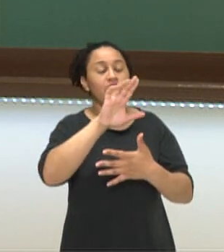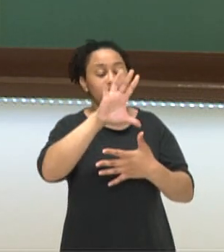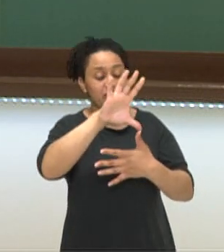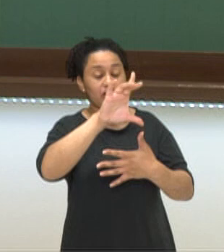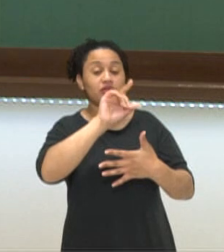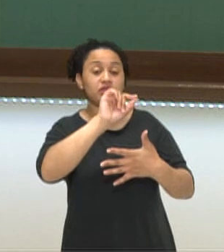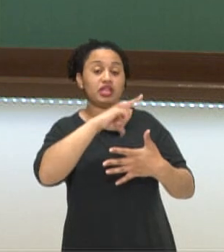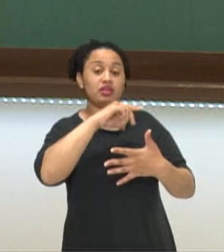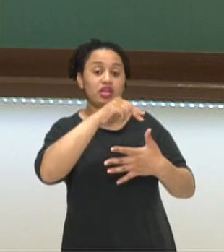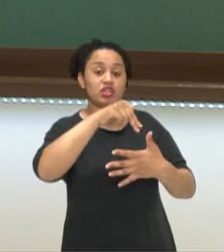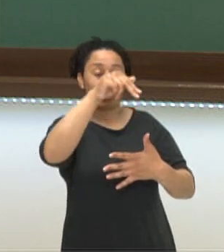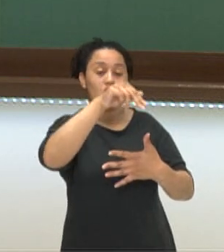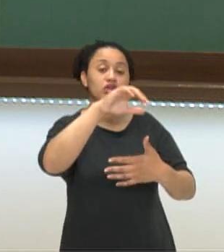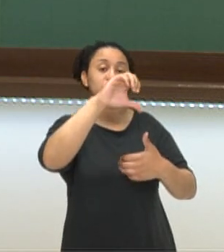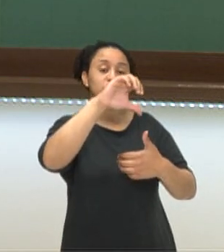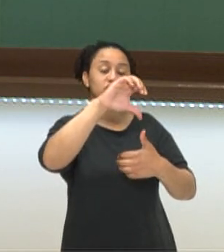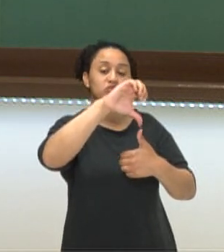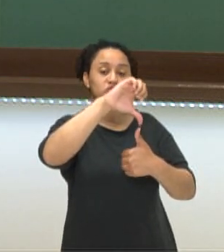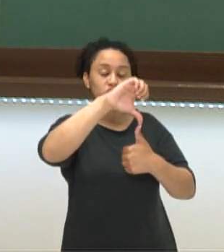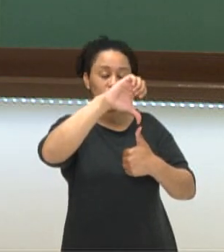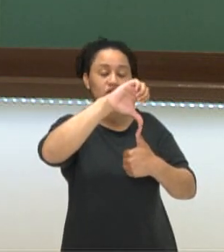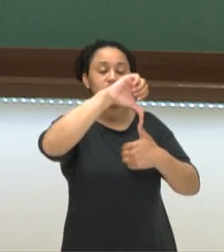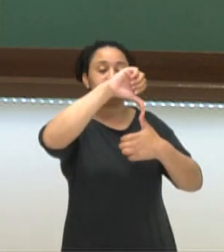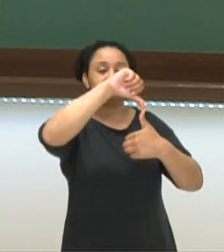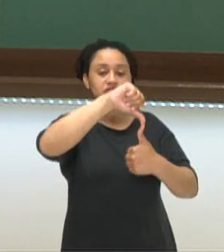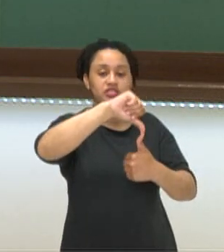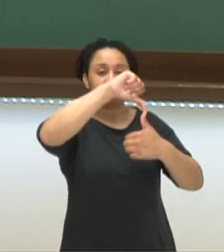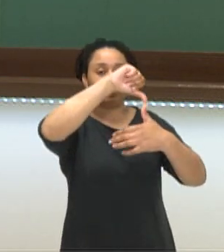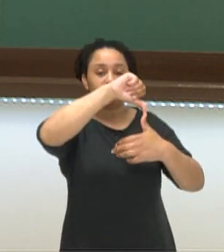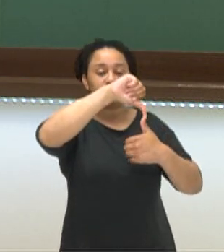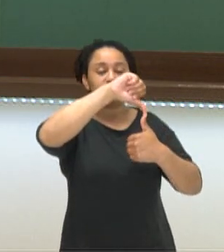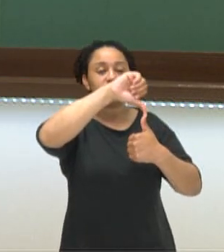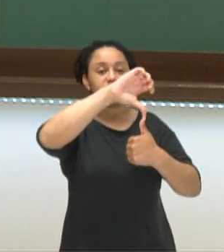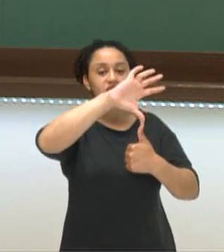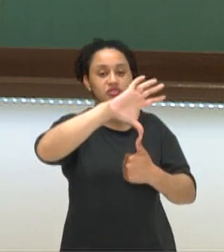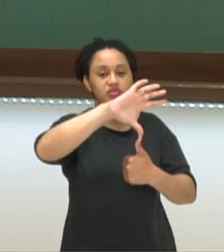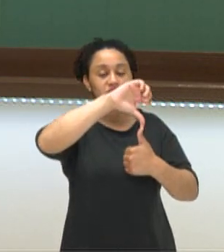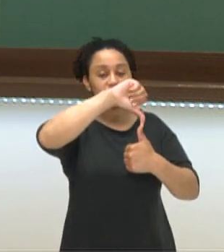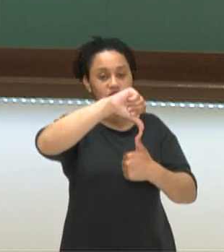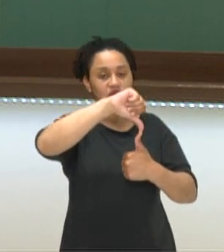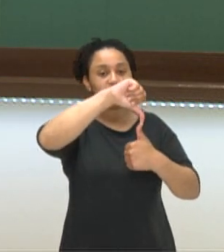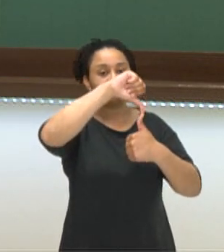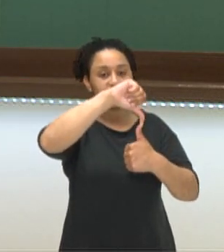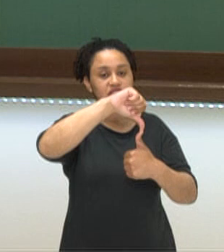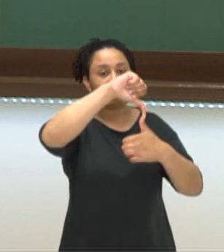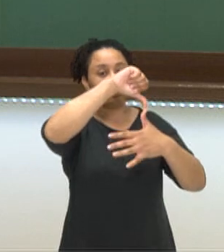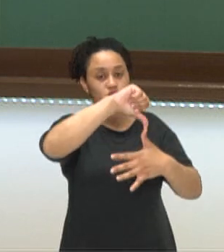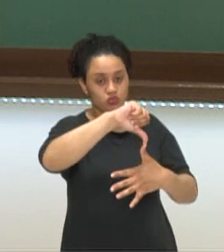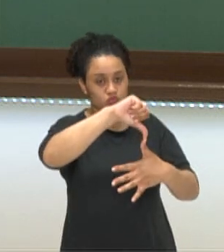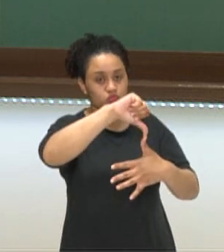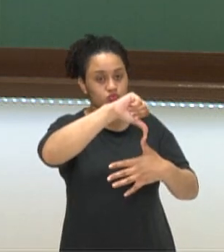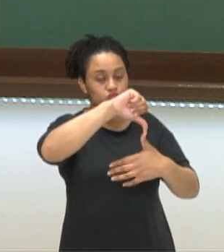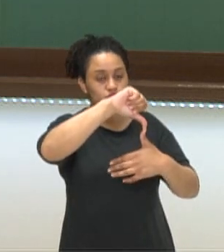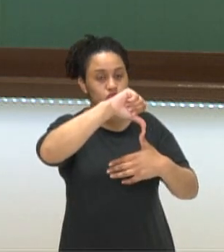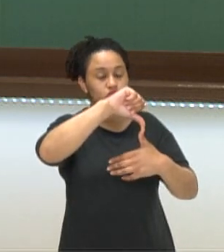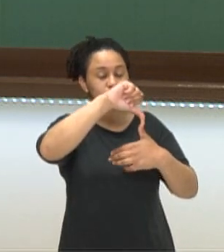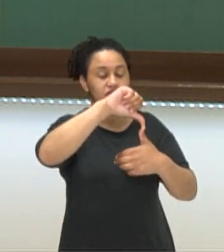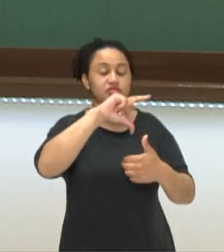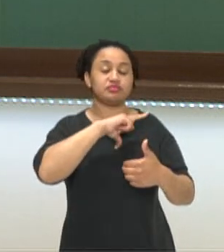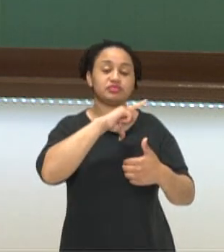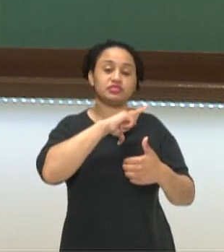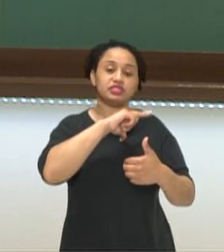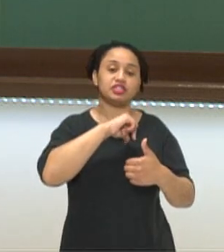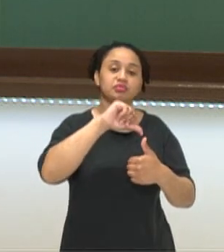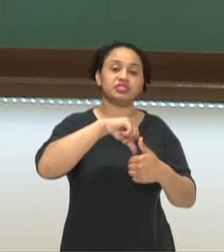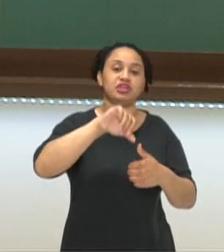América Central e América do Sul. Agora, se utilizarmos um outro critério para regionalizarmos o continente